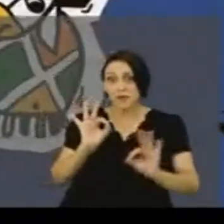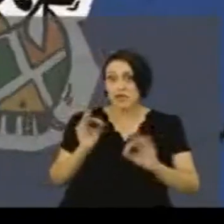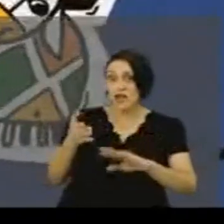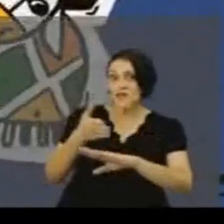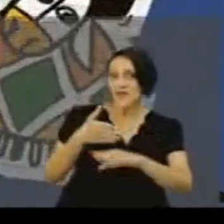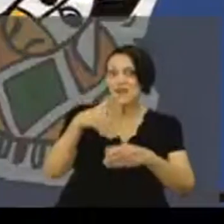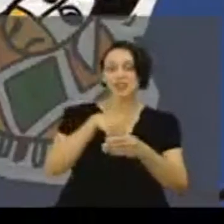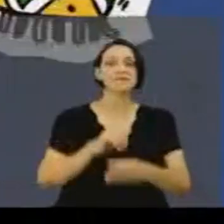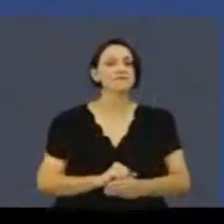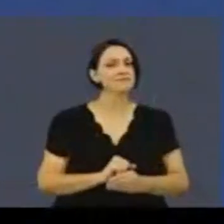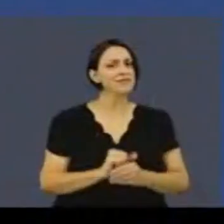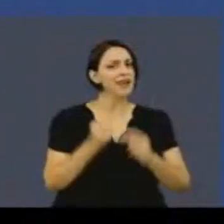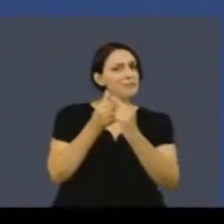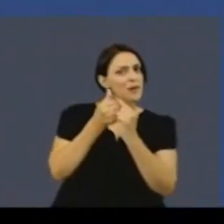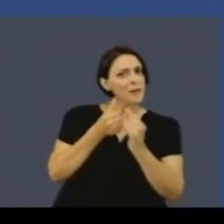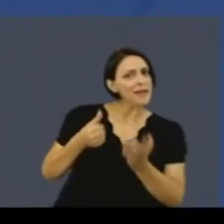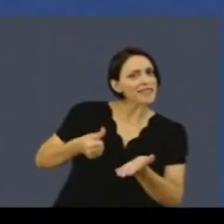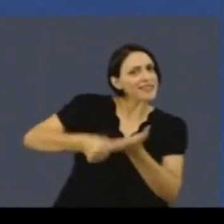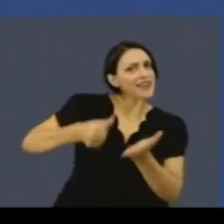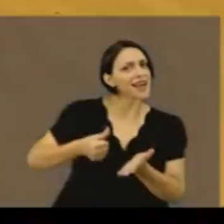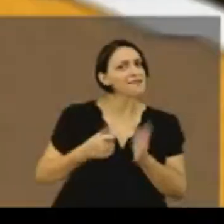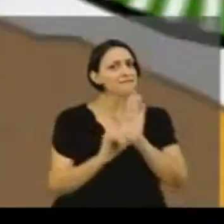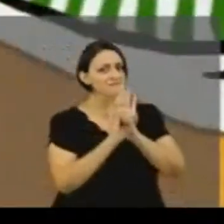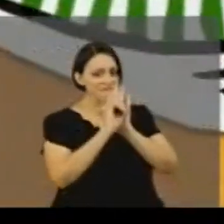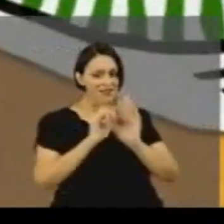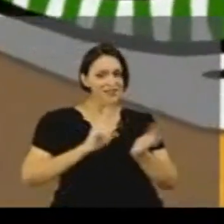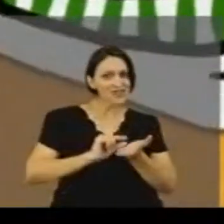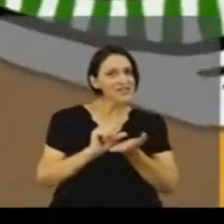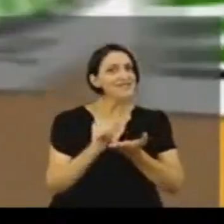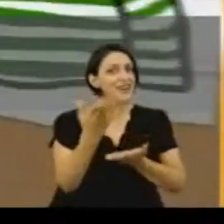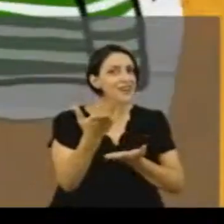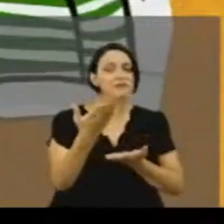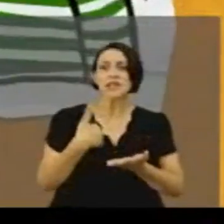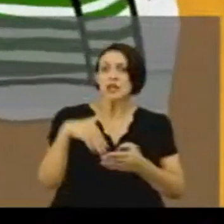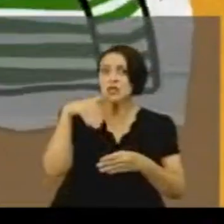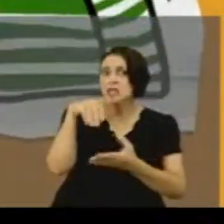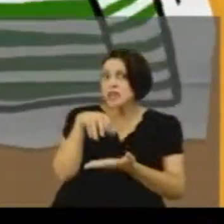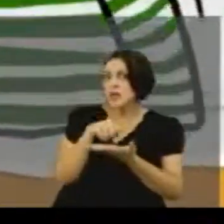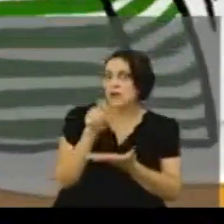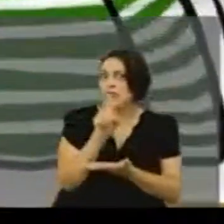Se apronte para votar. Biometria é a sua identificação